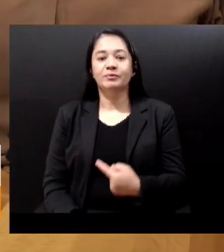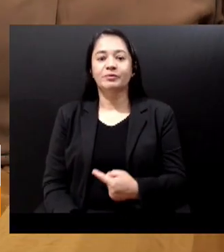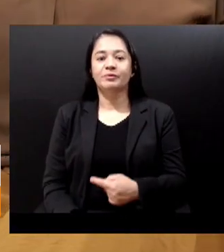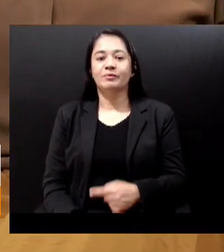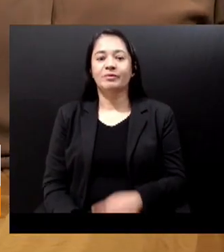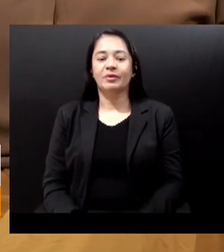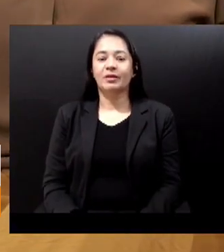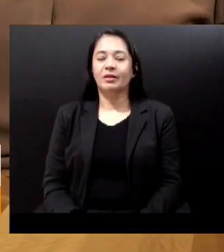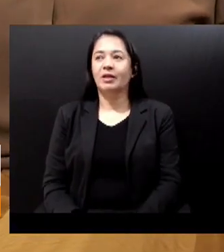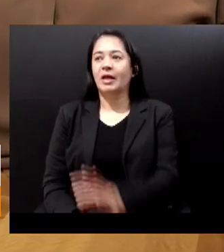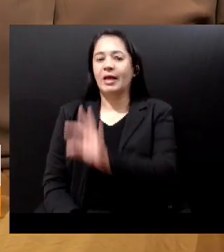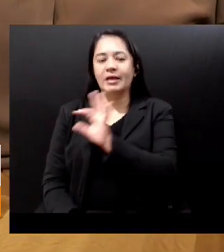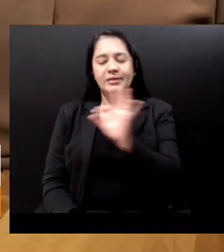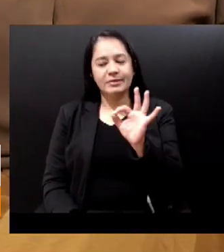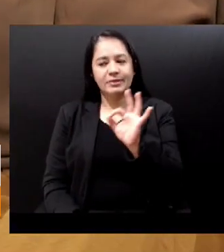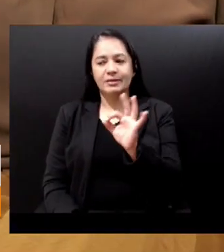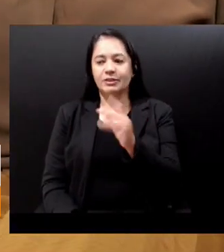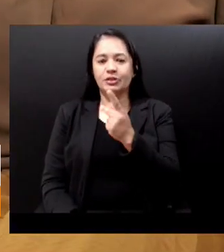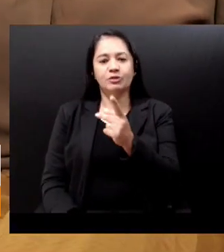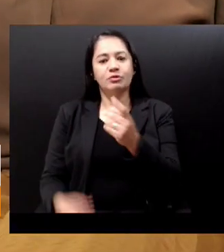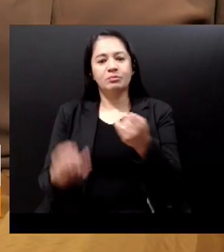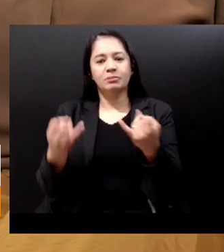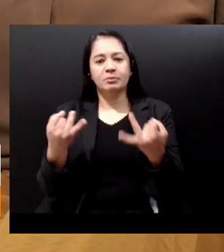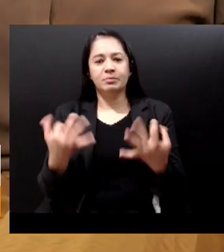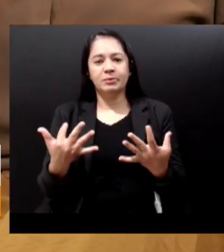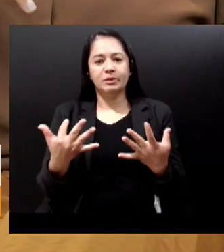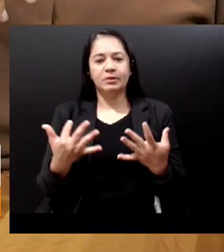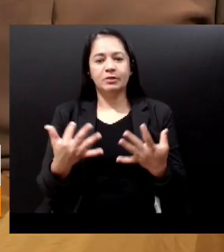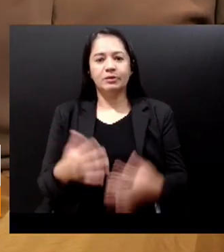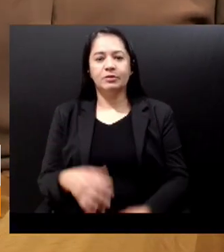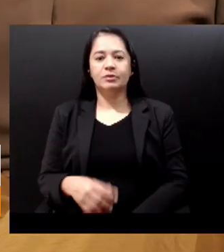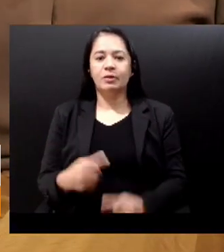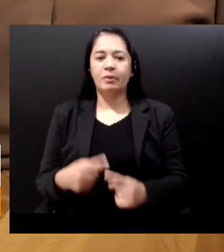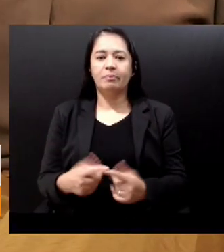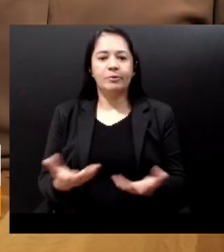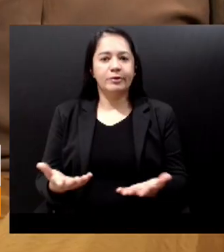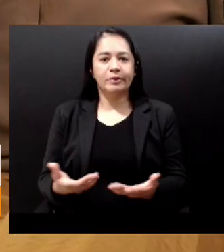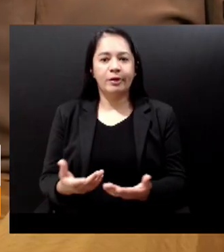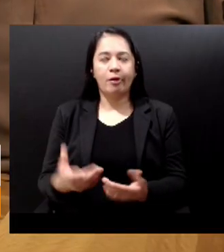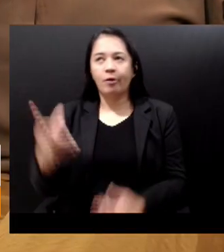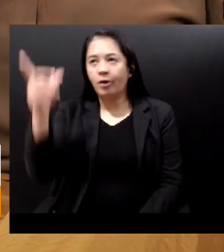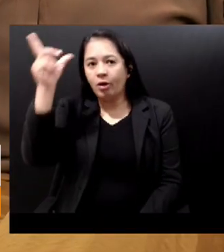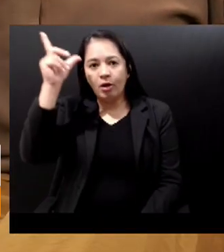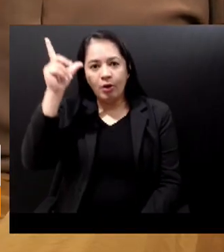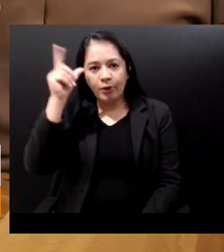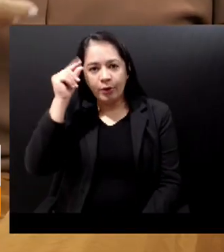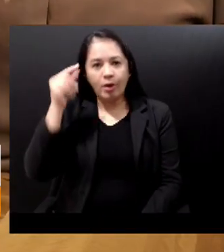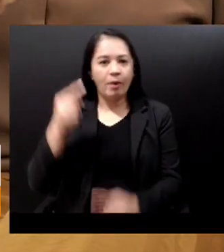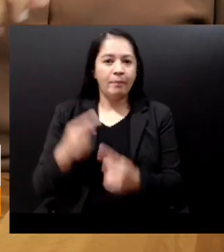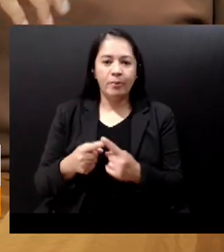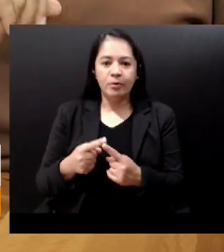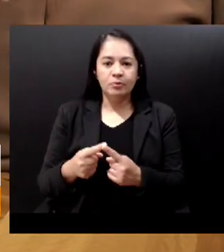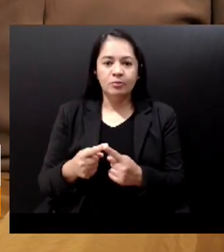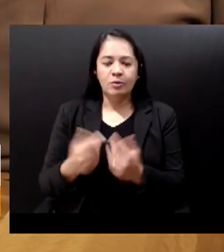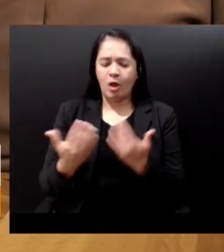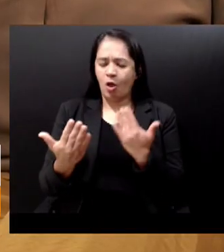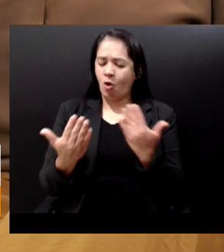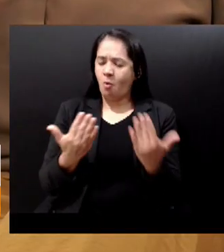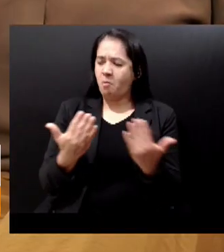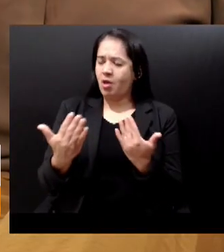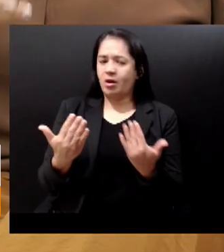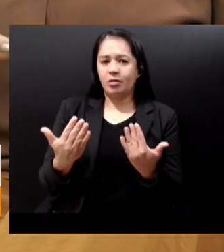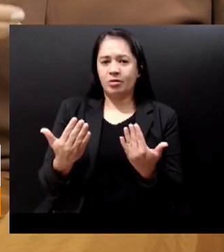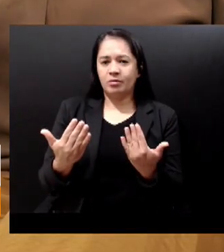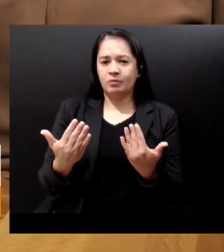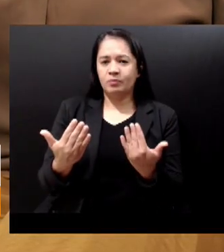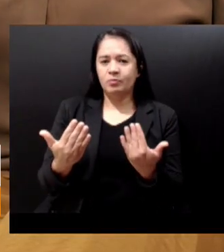fala, porque, Marina, é um gatilho, né, é um gatilho porque vem a comparação, e aí da comparação vem a autossabotagem.